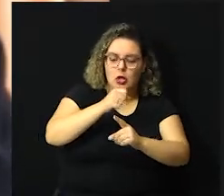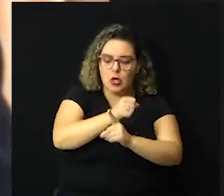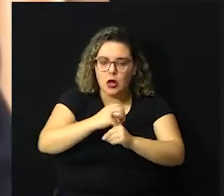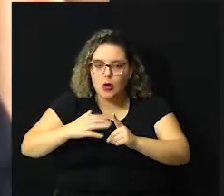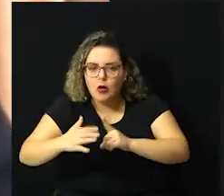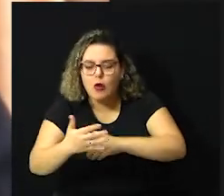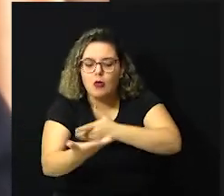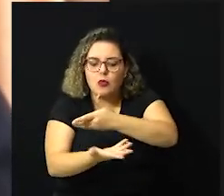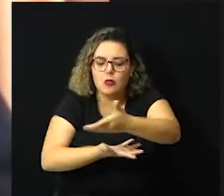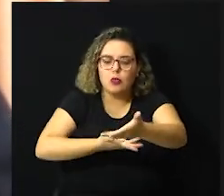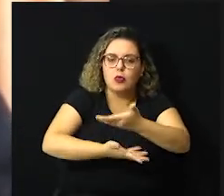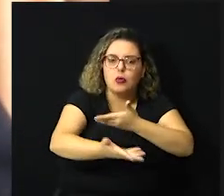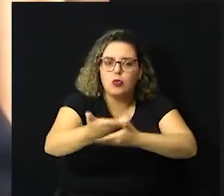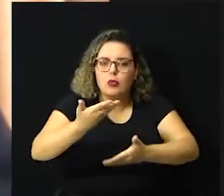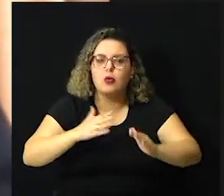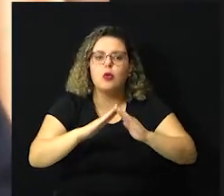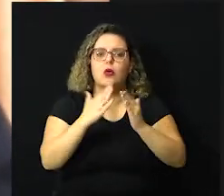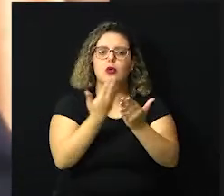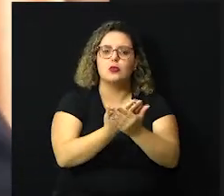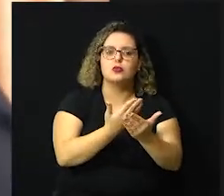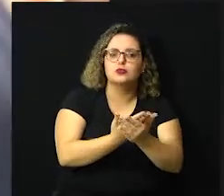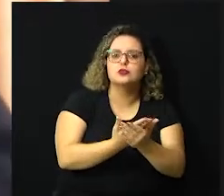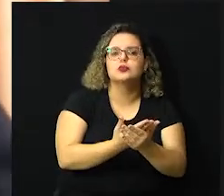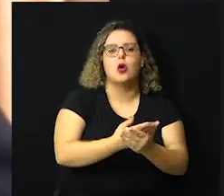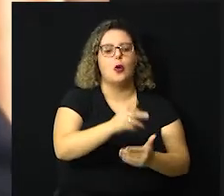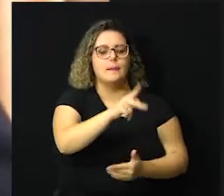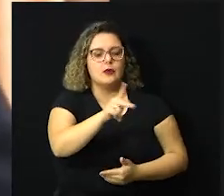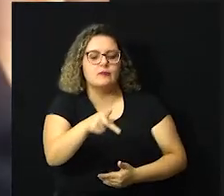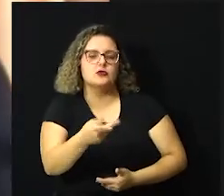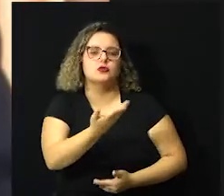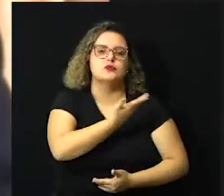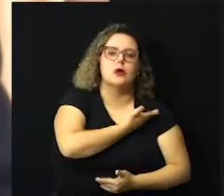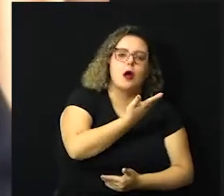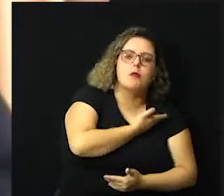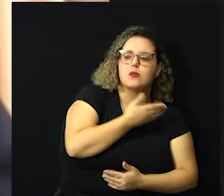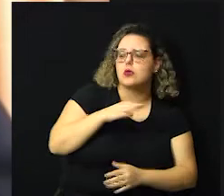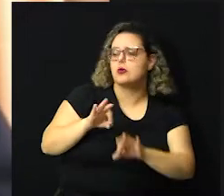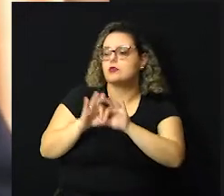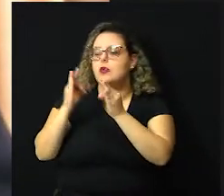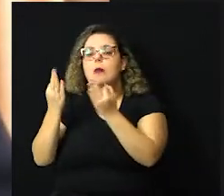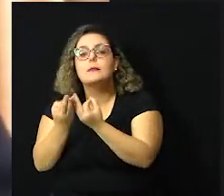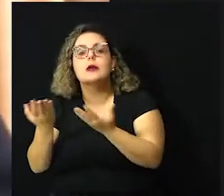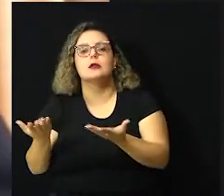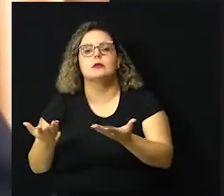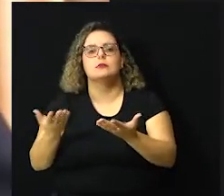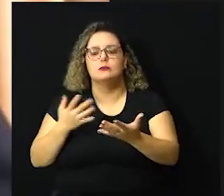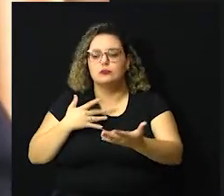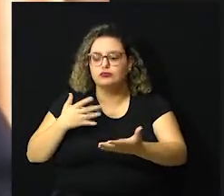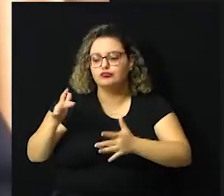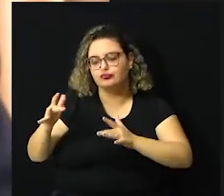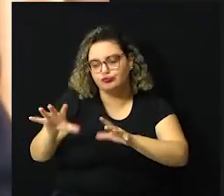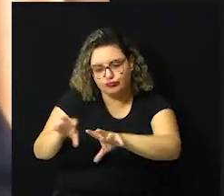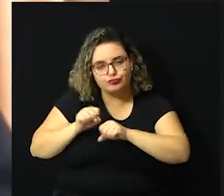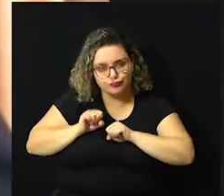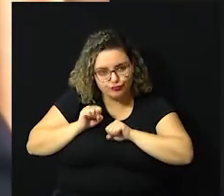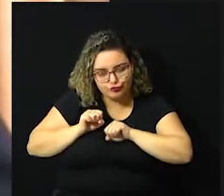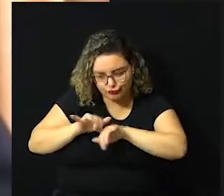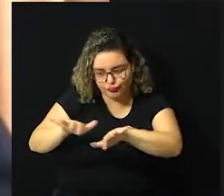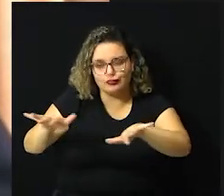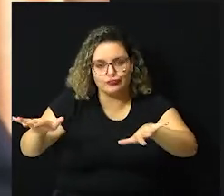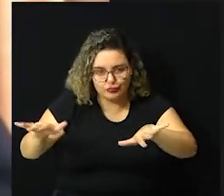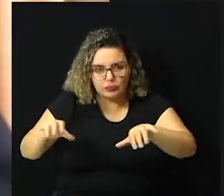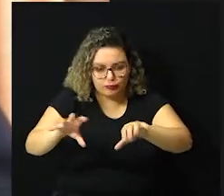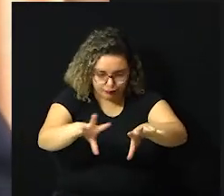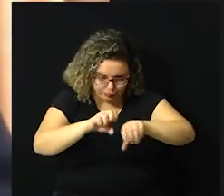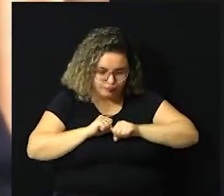nas escolas, juntamente com professores, os pais, os amigos, e isso aumenta, de alguma forma, o contágio humano. E agora é o momento de